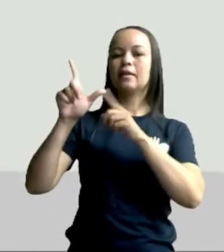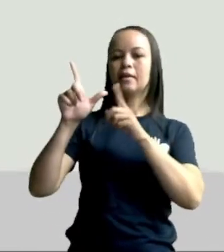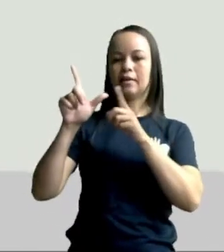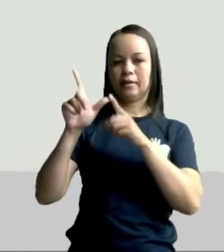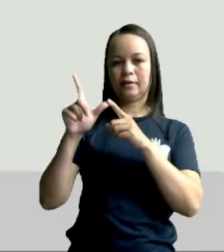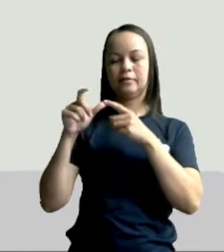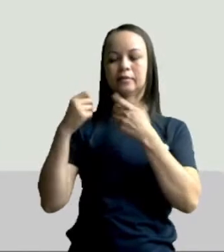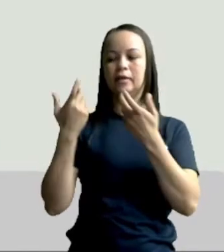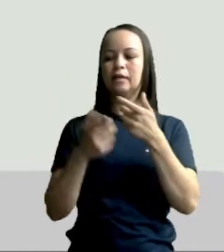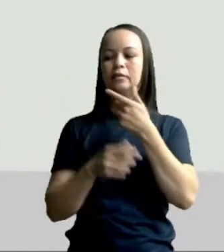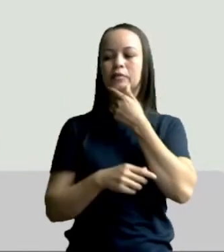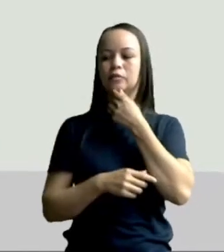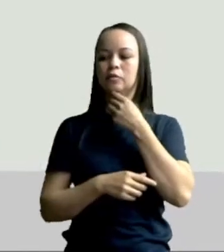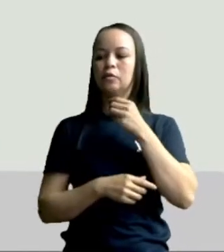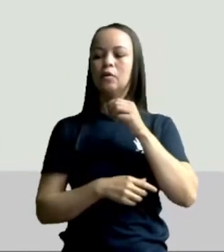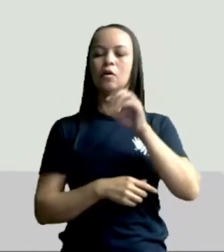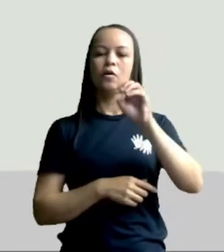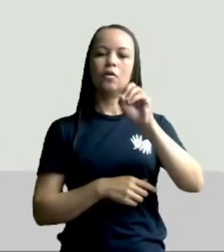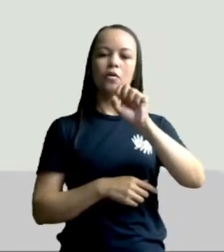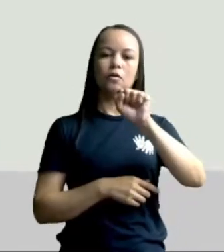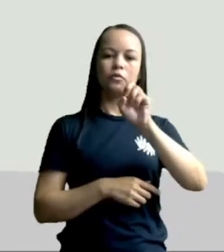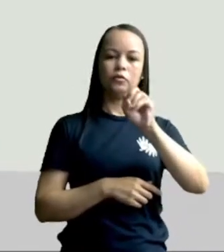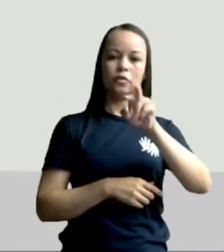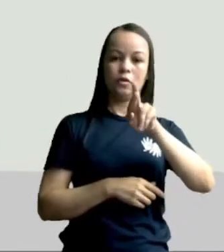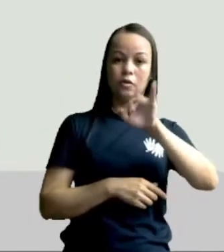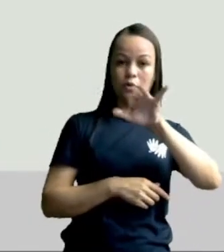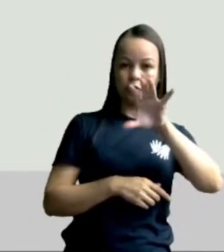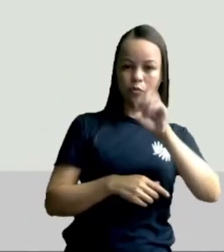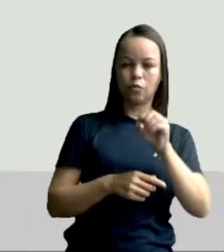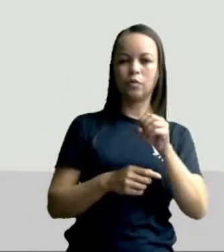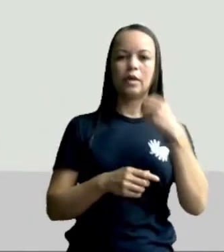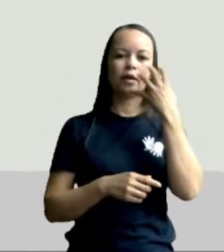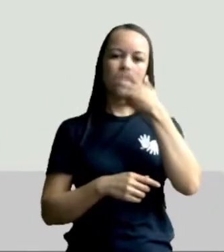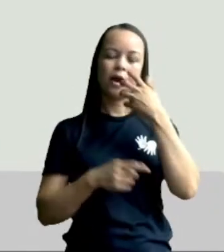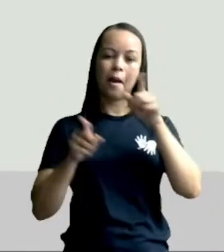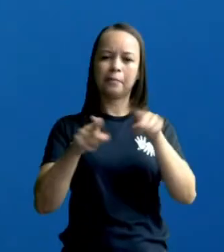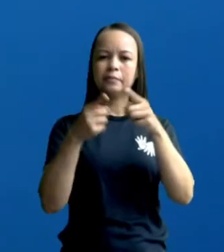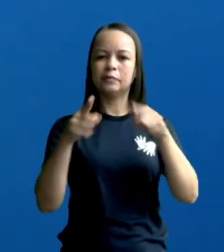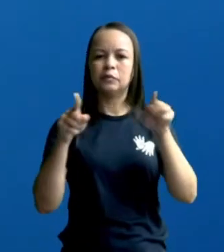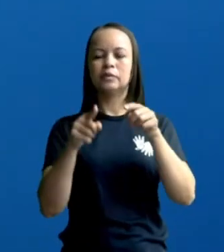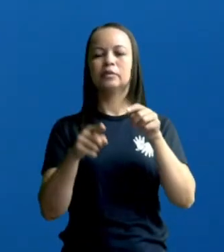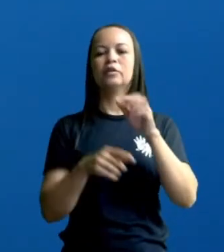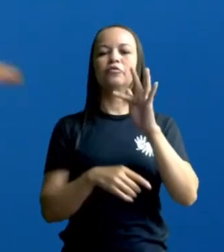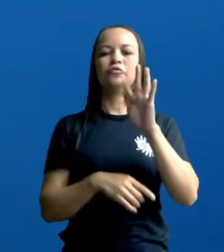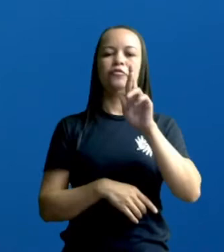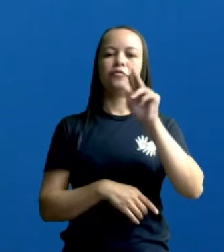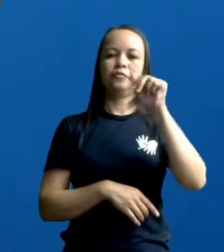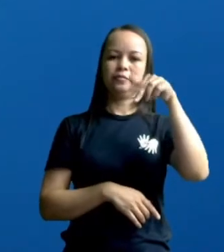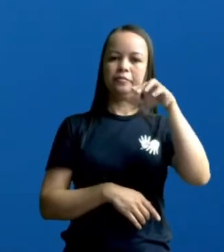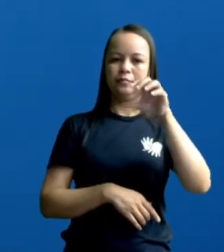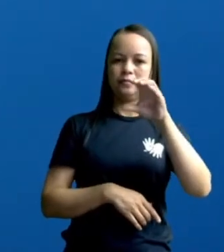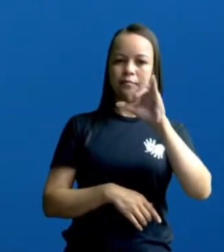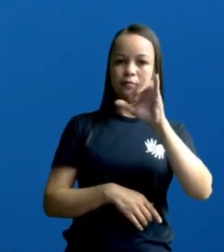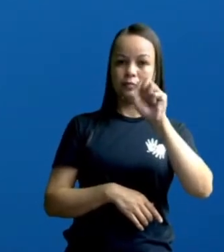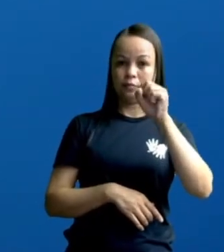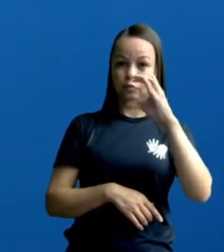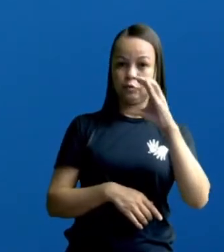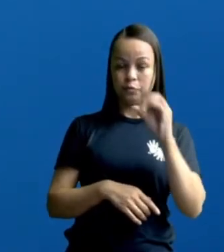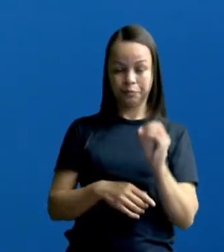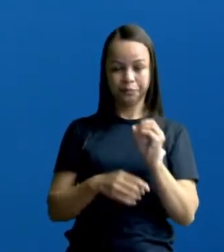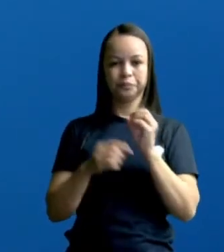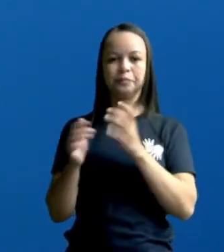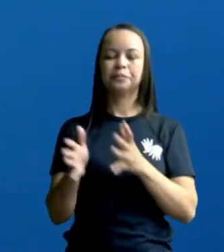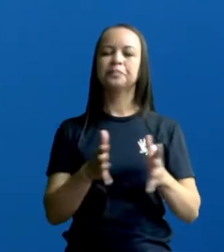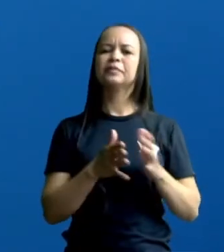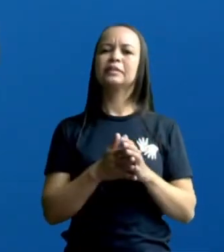Joaquim Osório Duque Estrada e a música de Francisco Manuel da Silva. Então, minha gente, vamos aprender